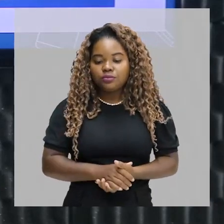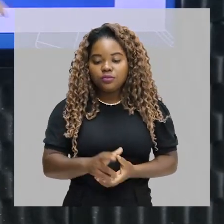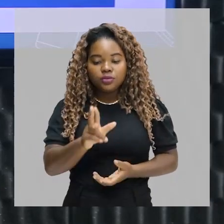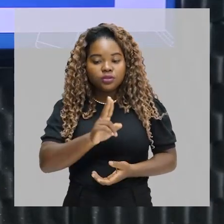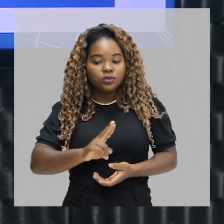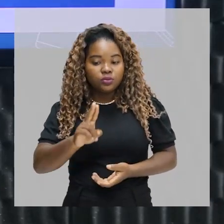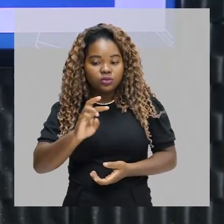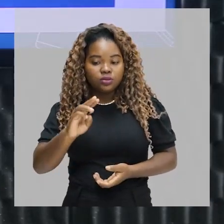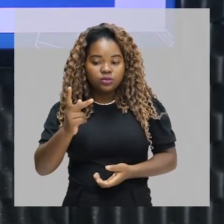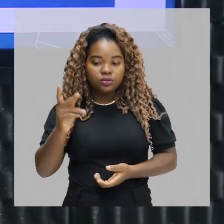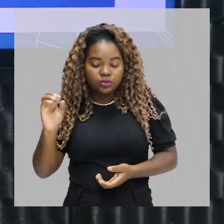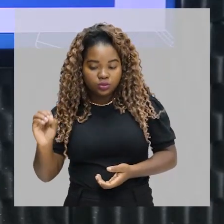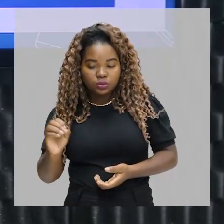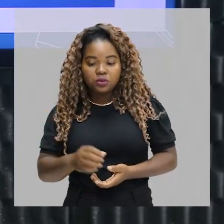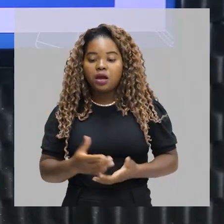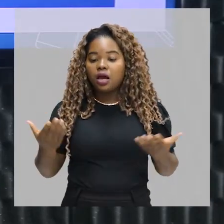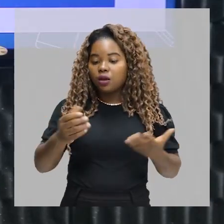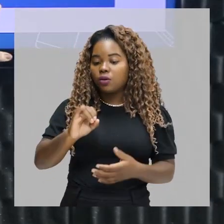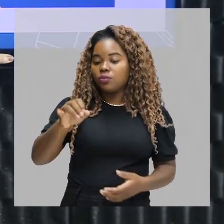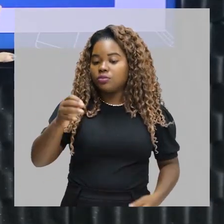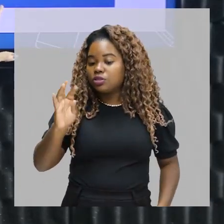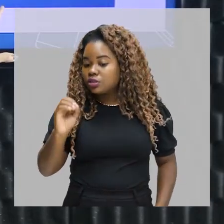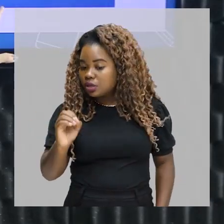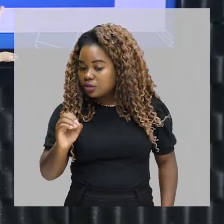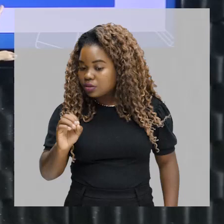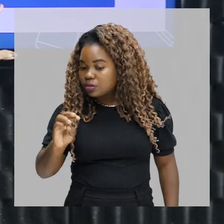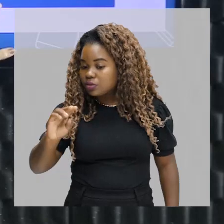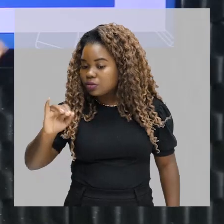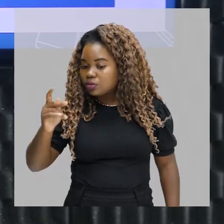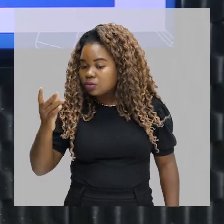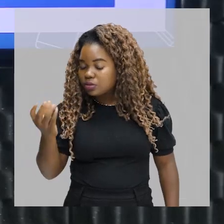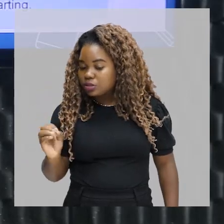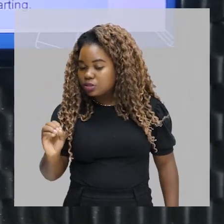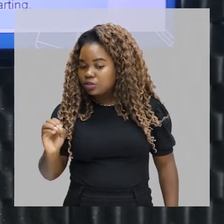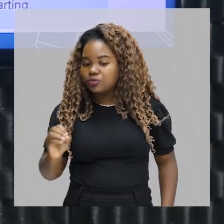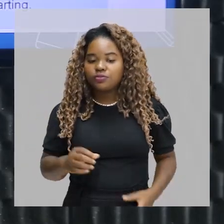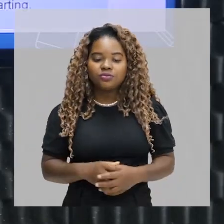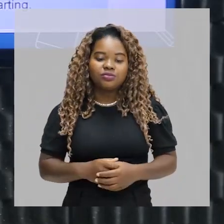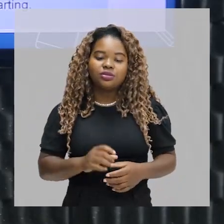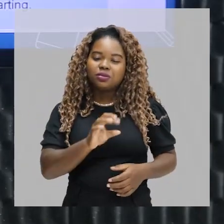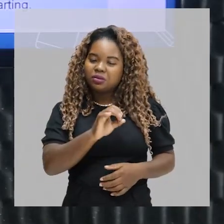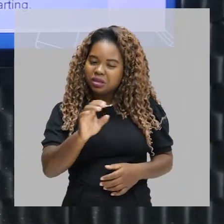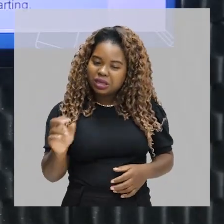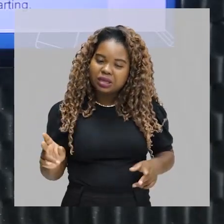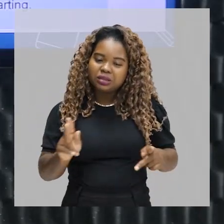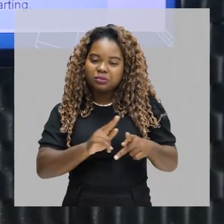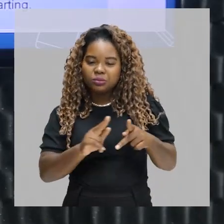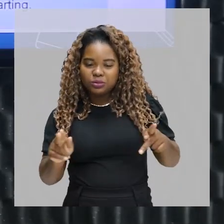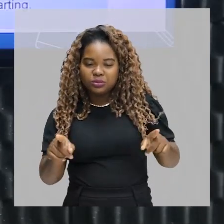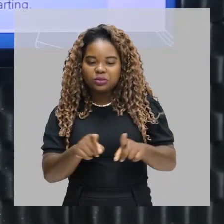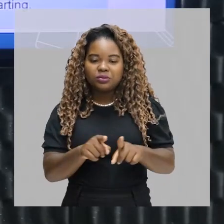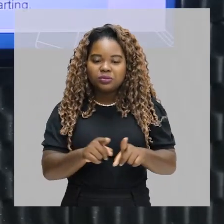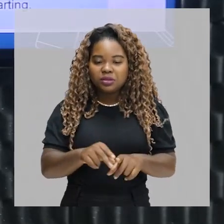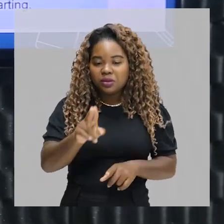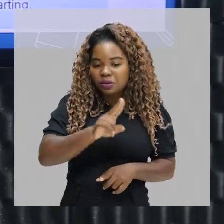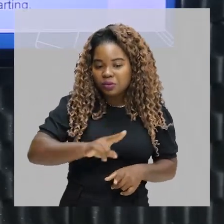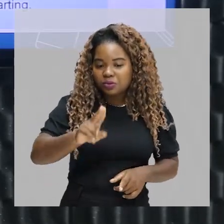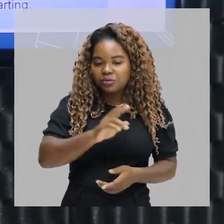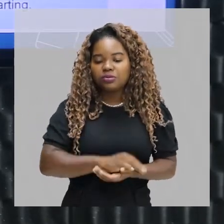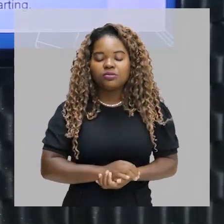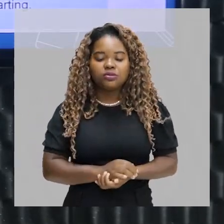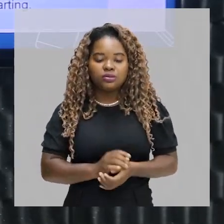who. Aqui é um objeto, então eu usei which. Então, cada pronome relativo é usado em uma